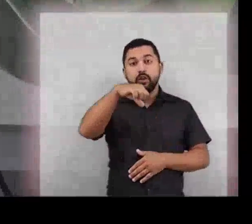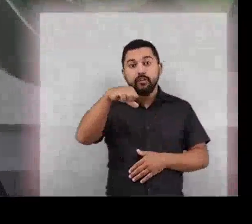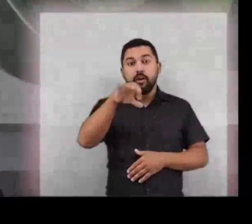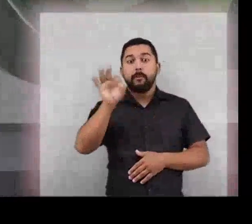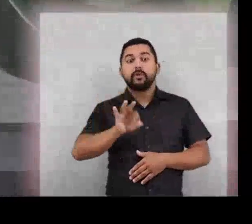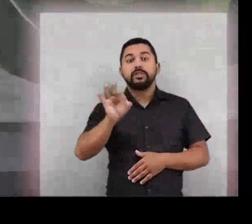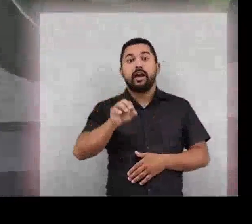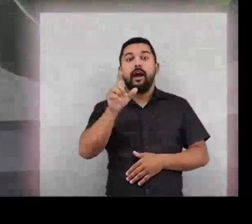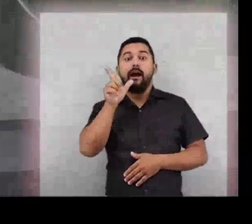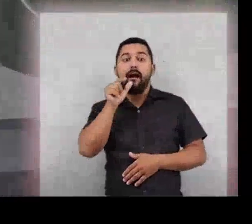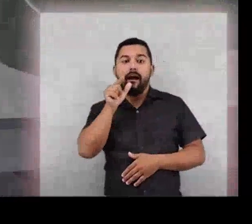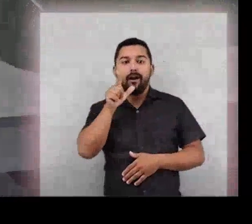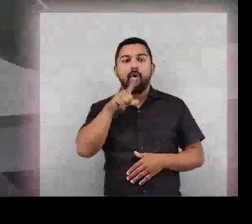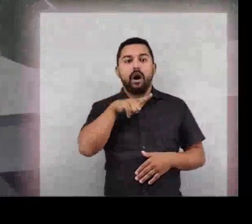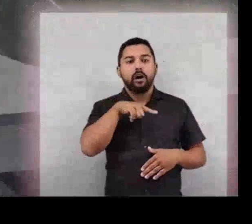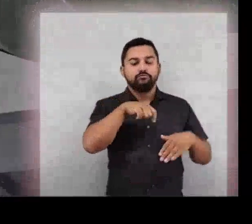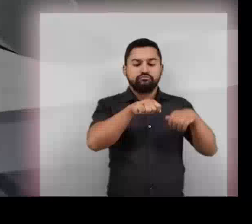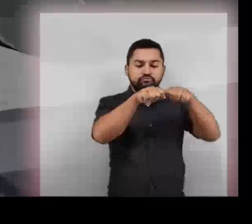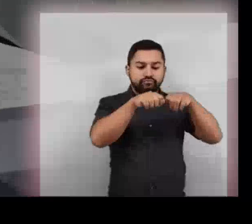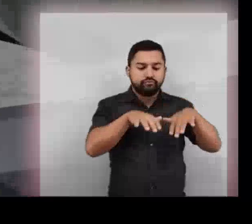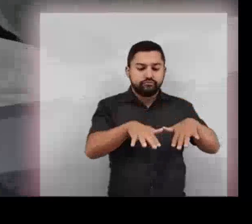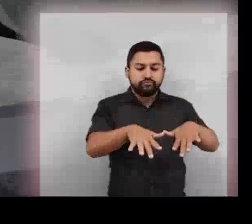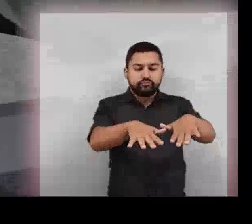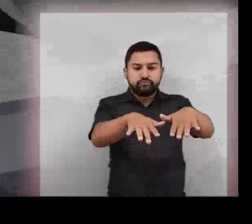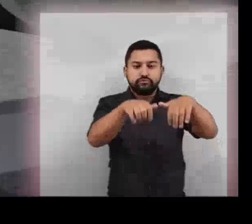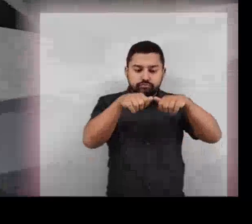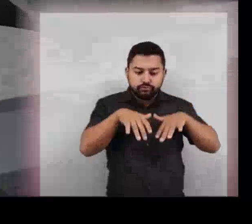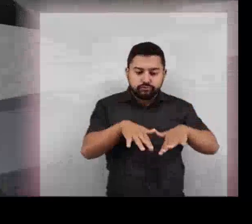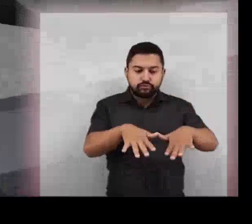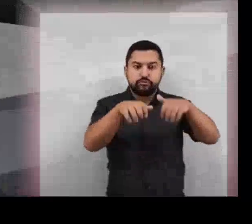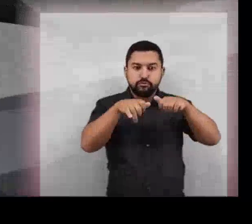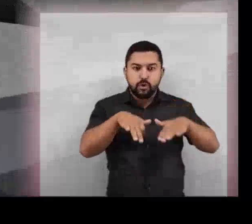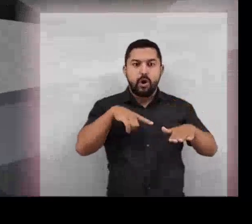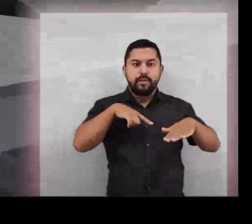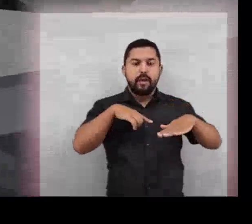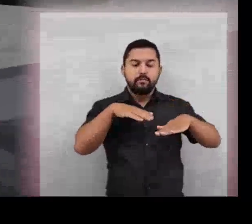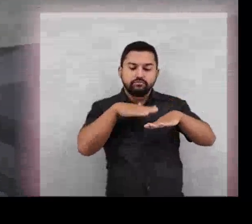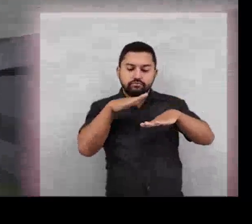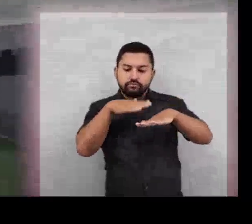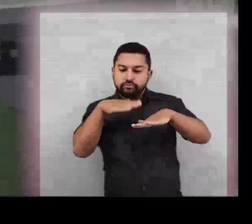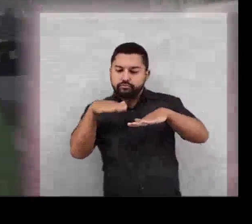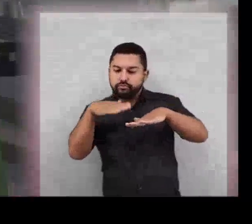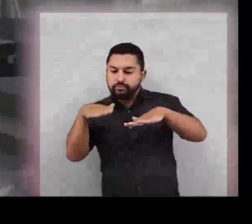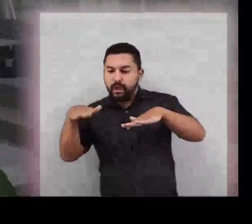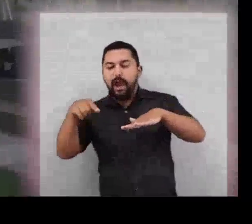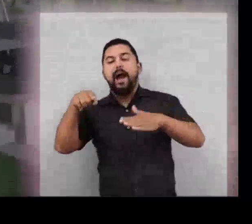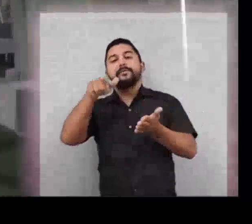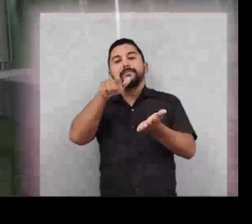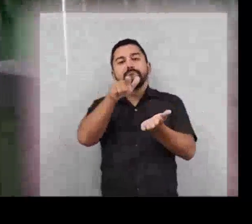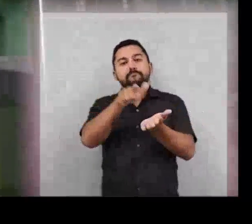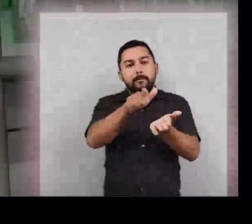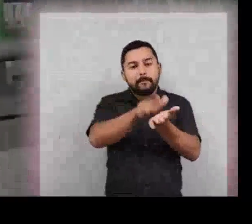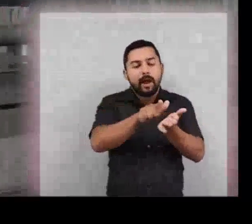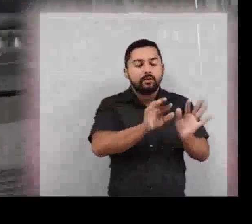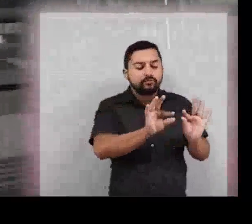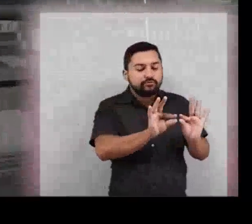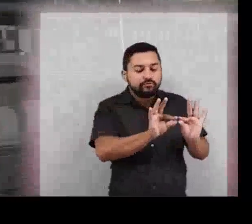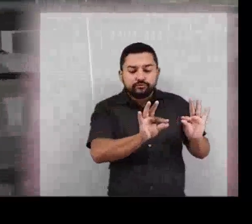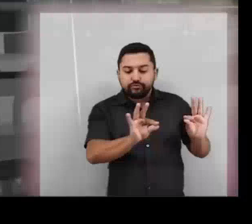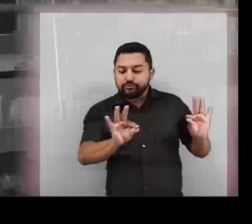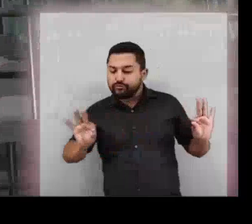nesta caixa de entrada, que distribui essa massa em uma tela formadora da folha, obtendo assim uma folha de papel uniforme e